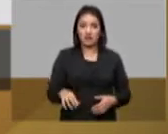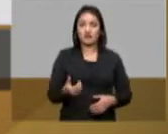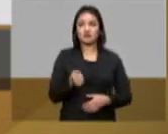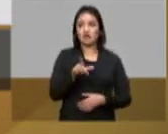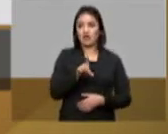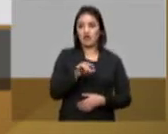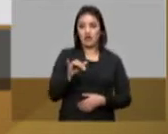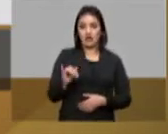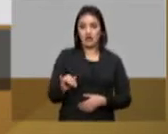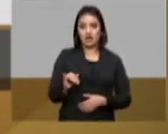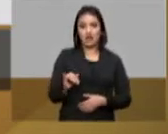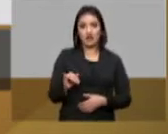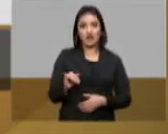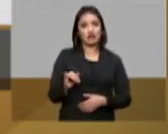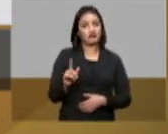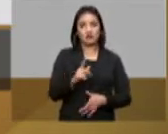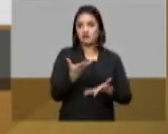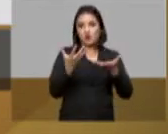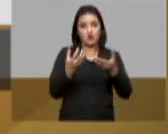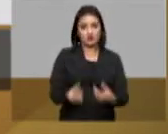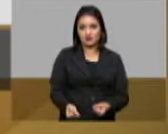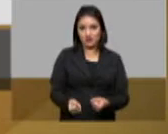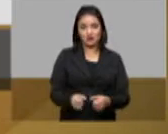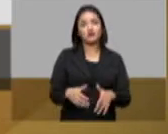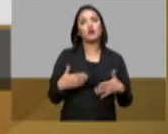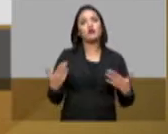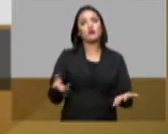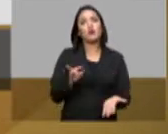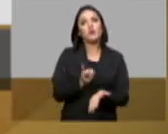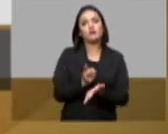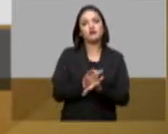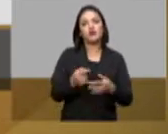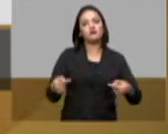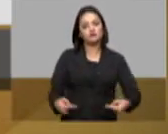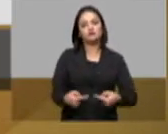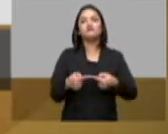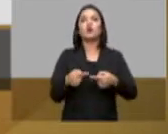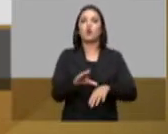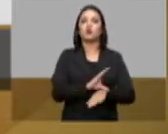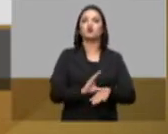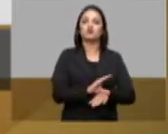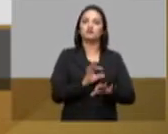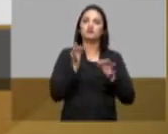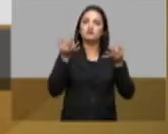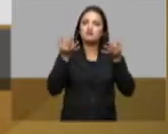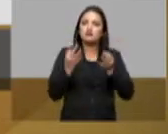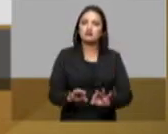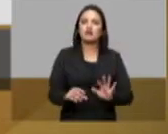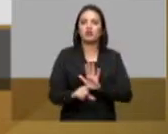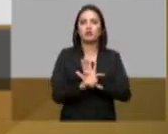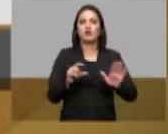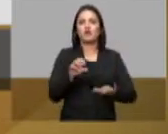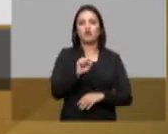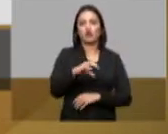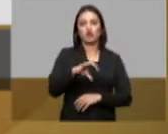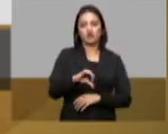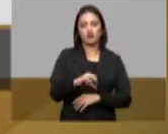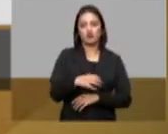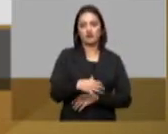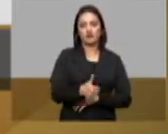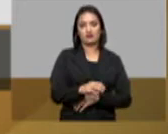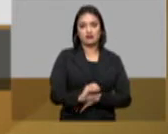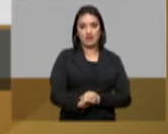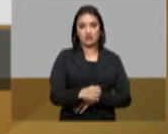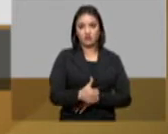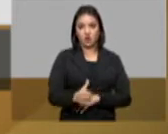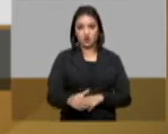de inconstitucionalidade seja julgada improcedente, mantendo-se, portanto, incólumes os parágrafos 8º, 9º, 10 e 11 do artigo 5º, e caso